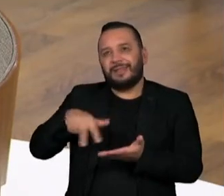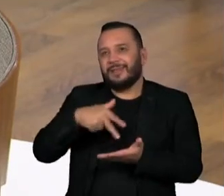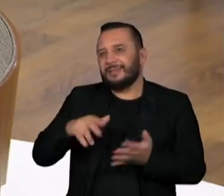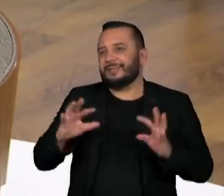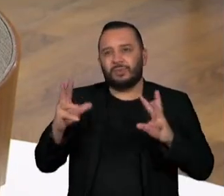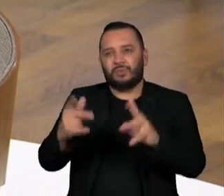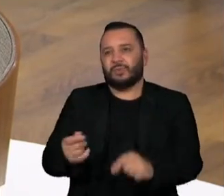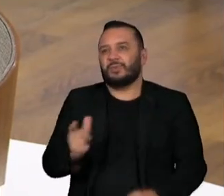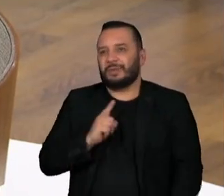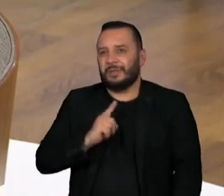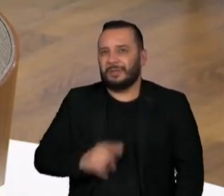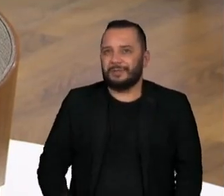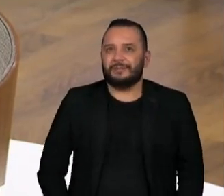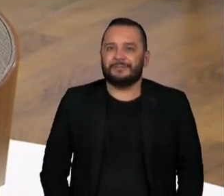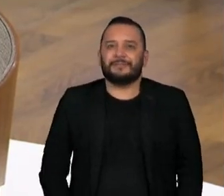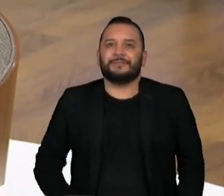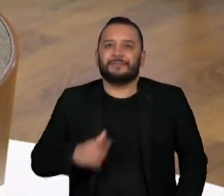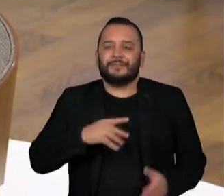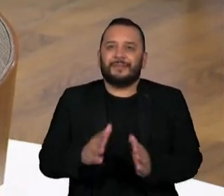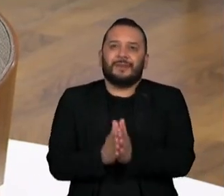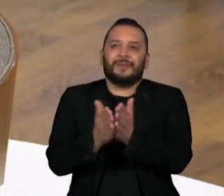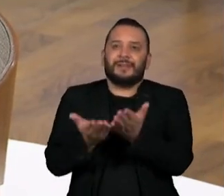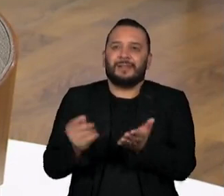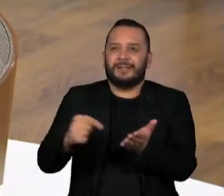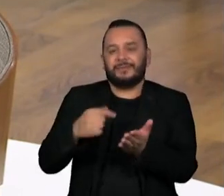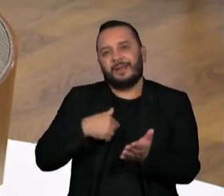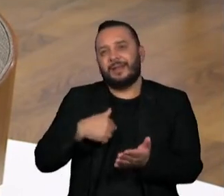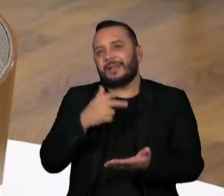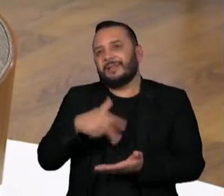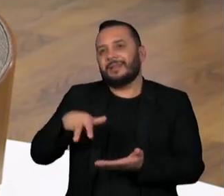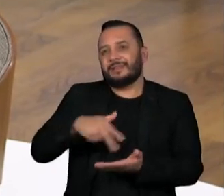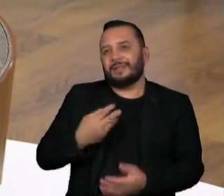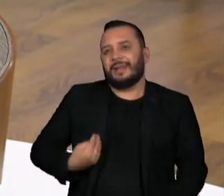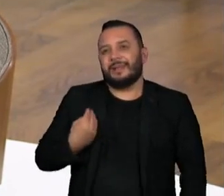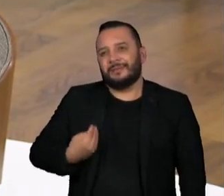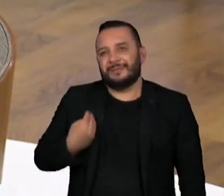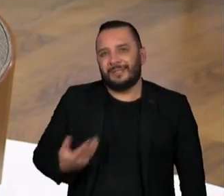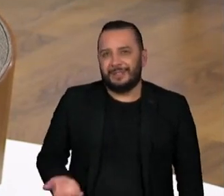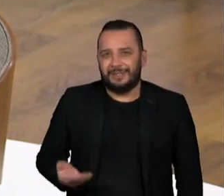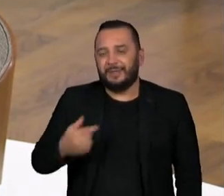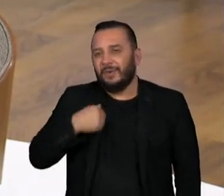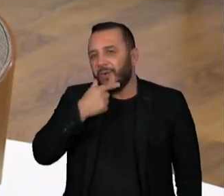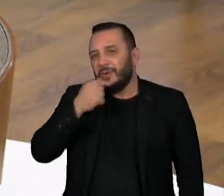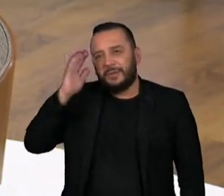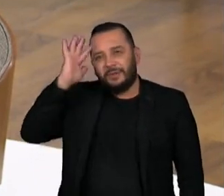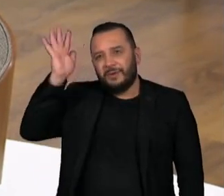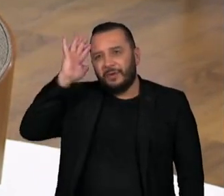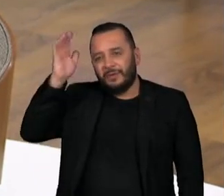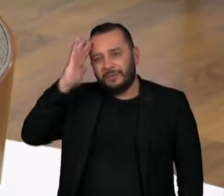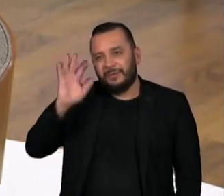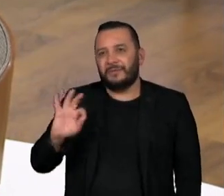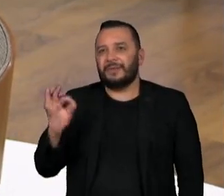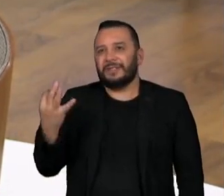tudo mesmo, né? Sim. Tem um livro chamado Dançar a Vida, do Roger Garrodi, que é um filósofo francês, em que...